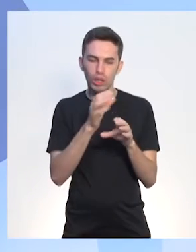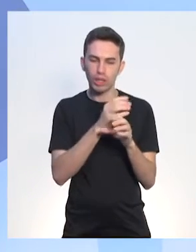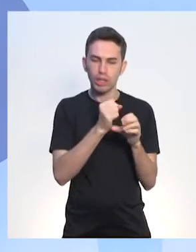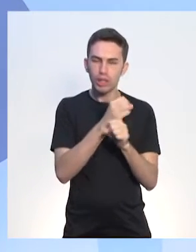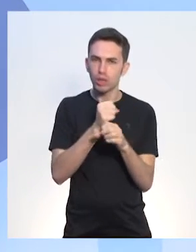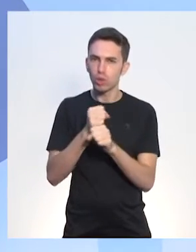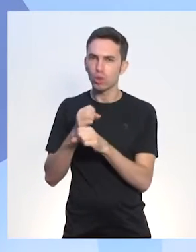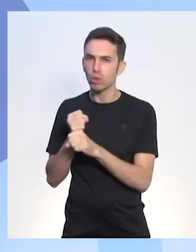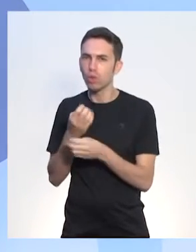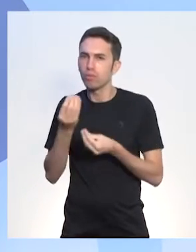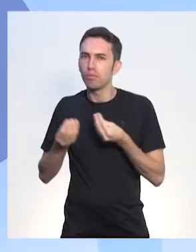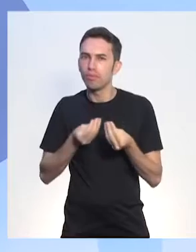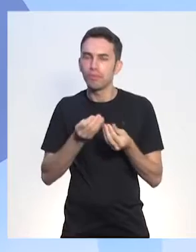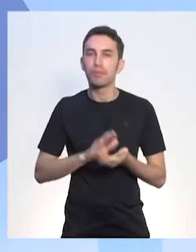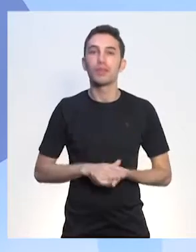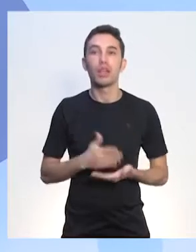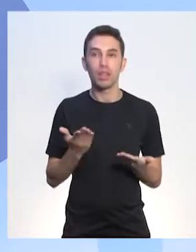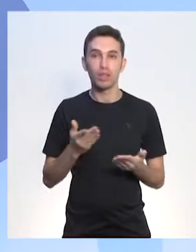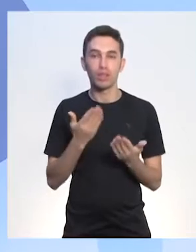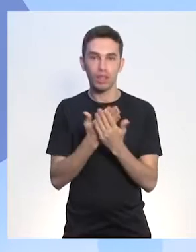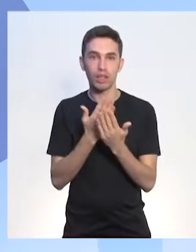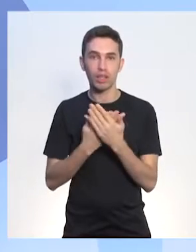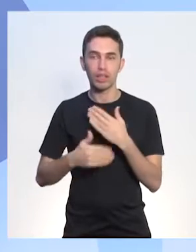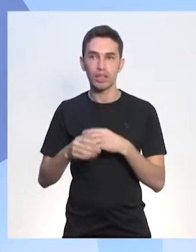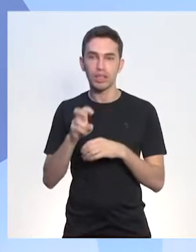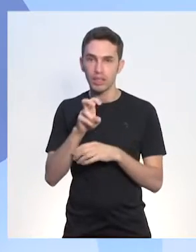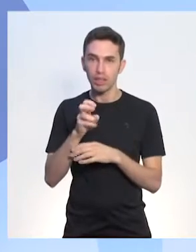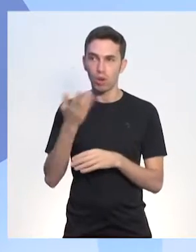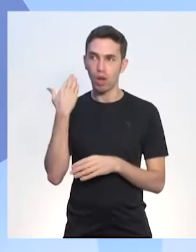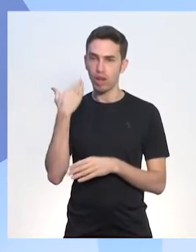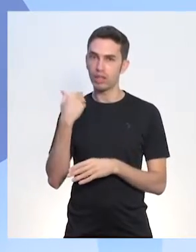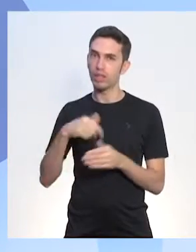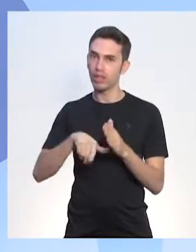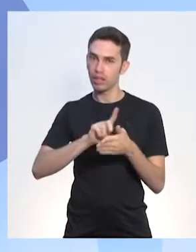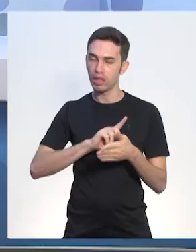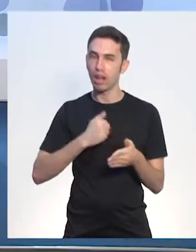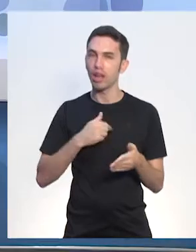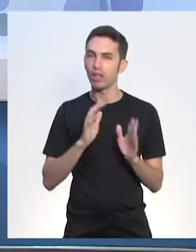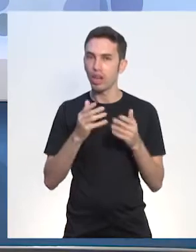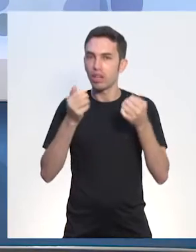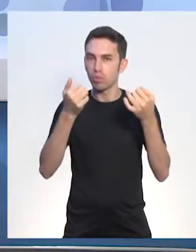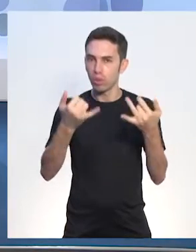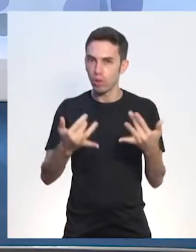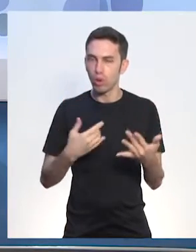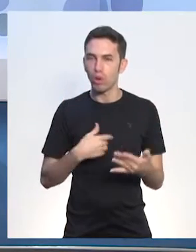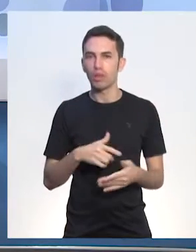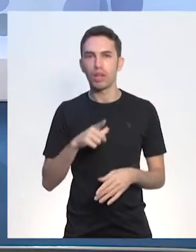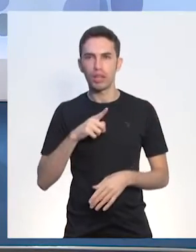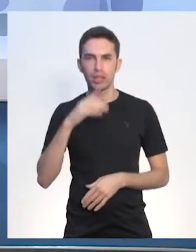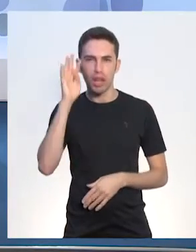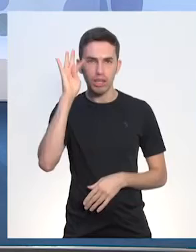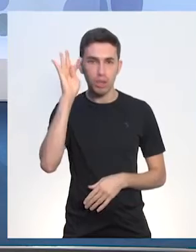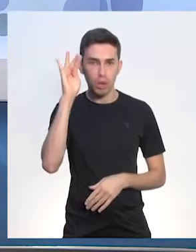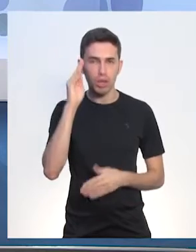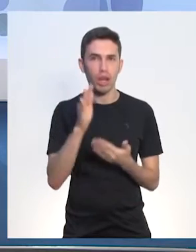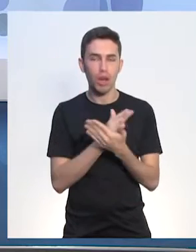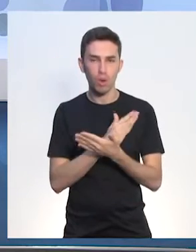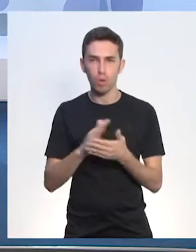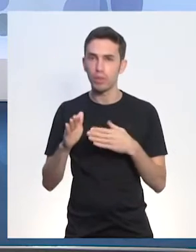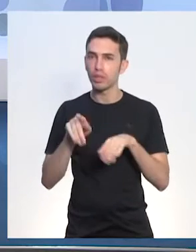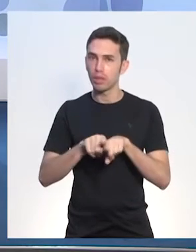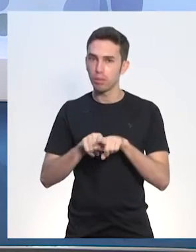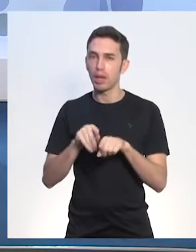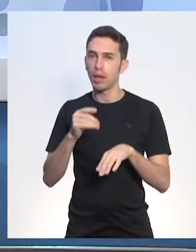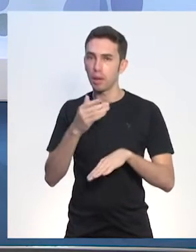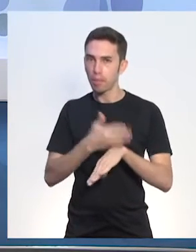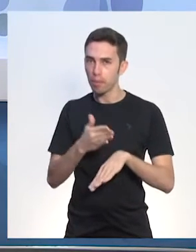Exatamente. Então, essas aulas anteriores, aí, essas 5 aulas anteriores, a gente focou muito. Algumas referências teóricas, tivemos algumas aulas práticas, né?